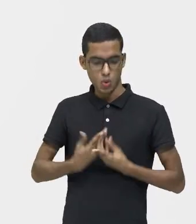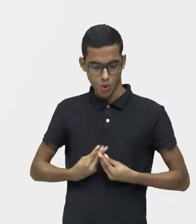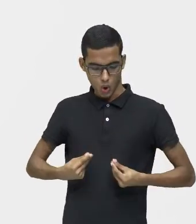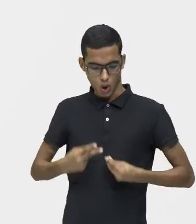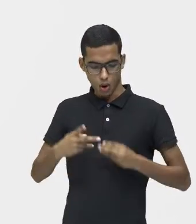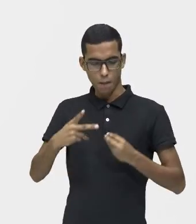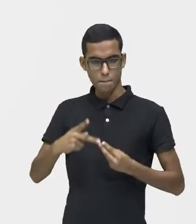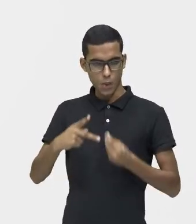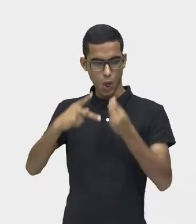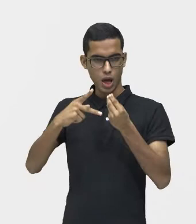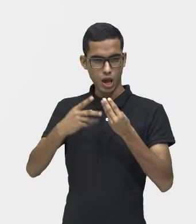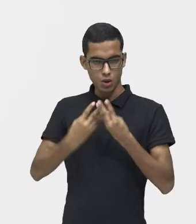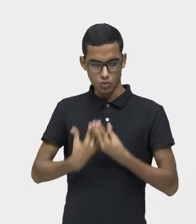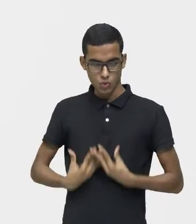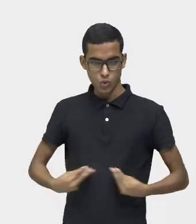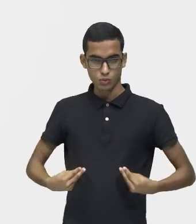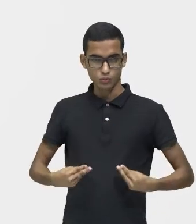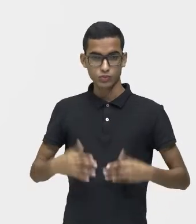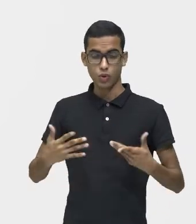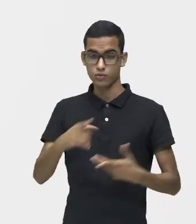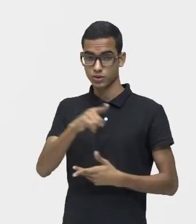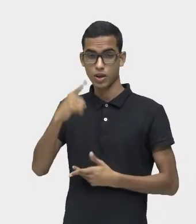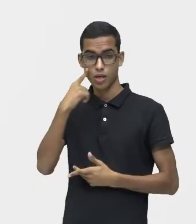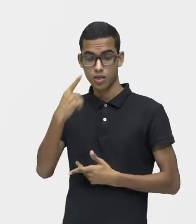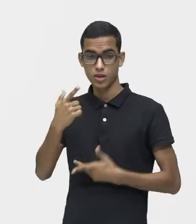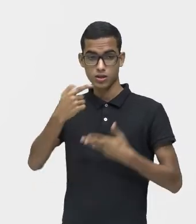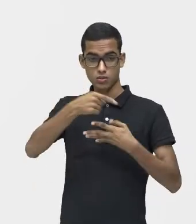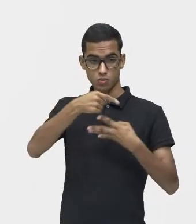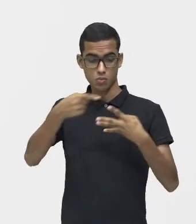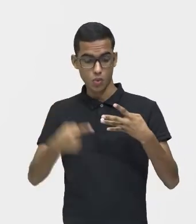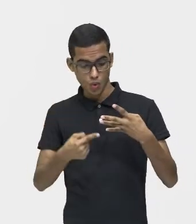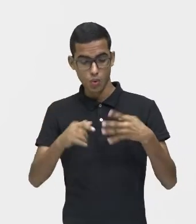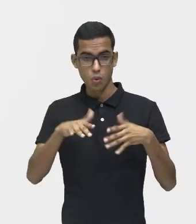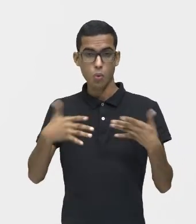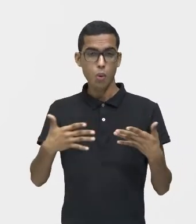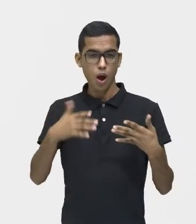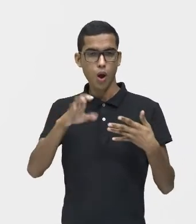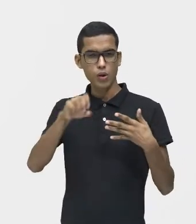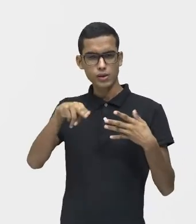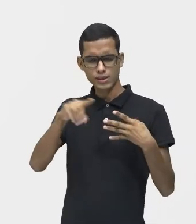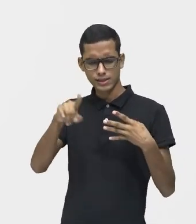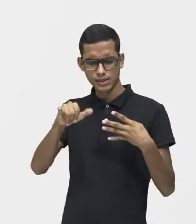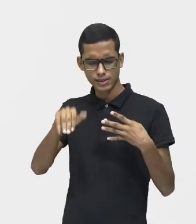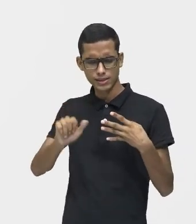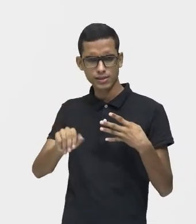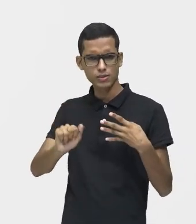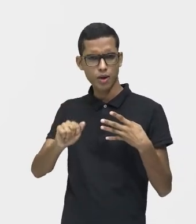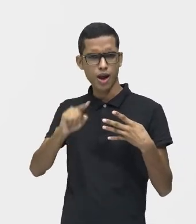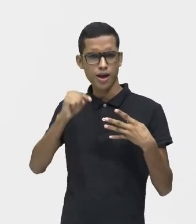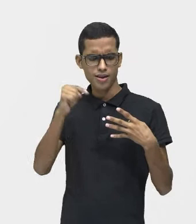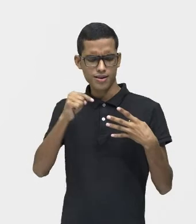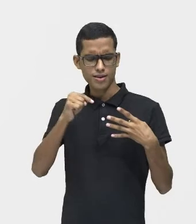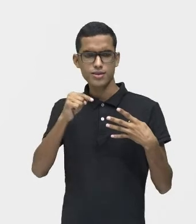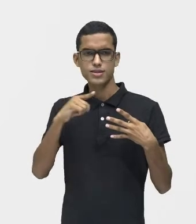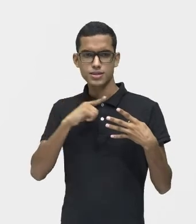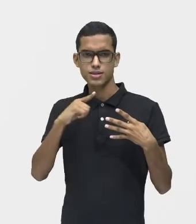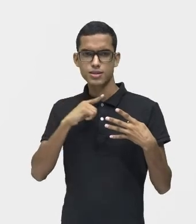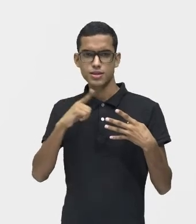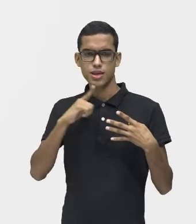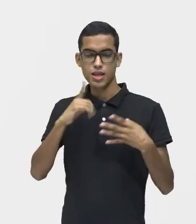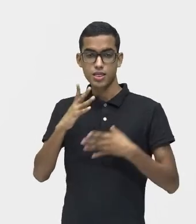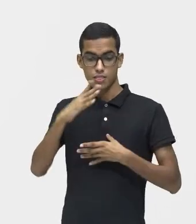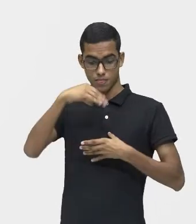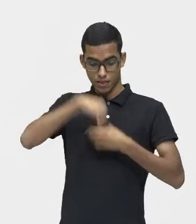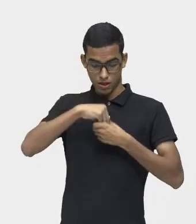devem analisar essa questão e marcar qual é a enzima que vai atuar ali na digestão